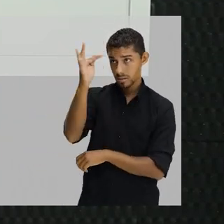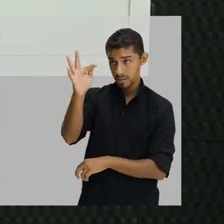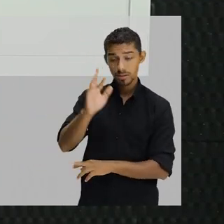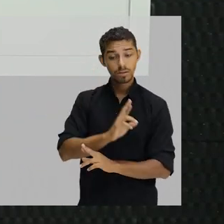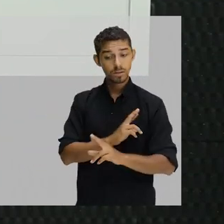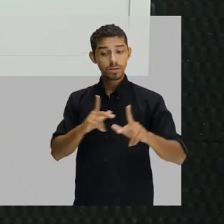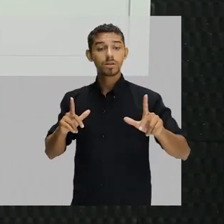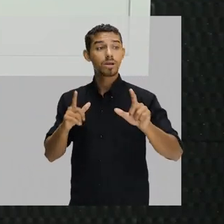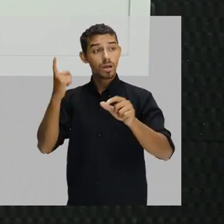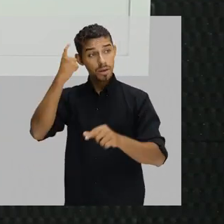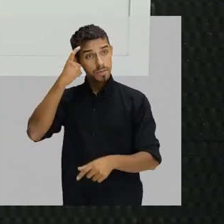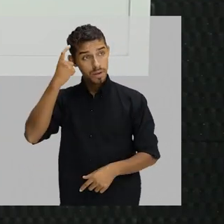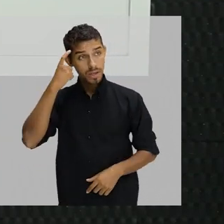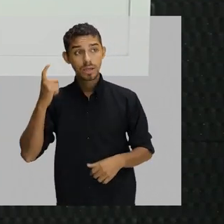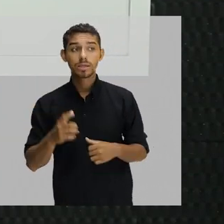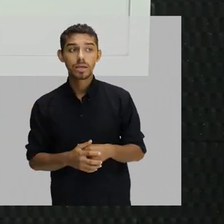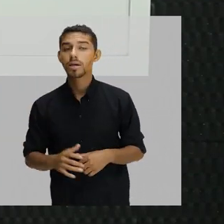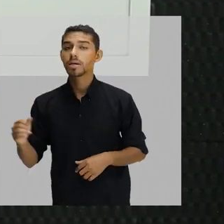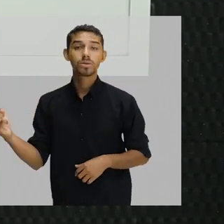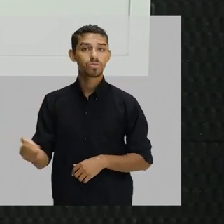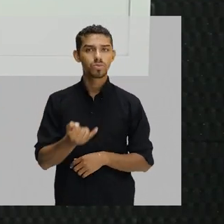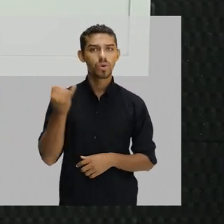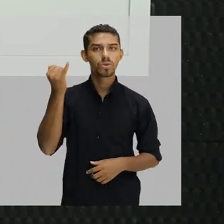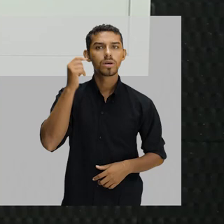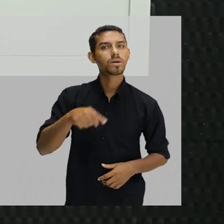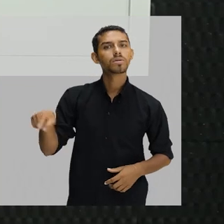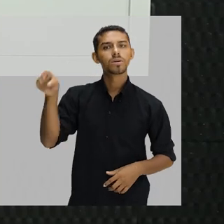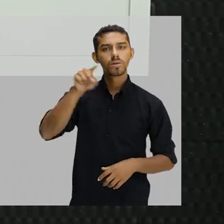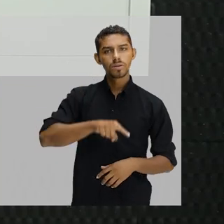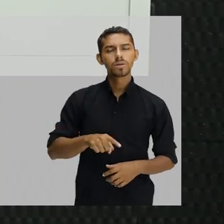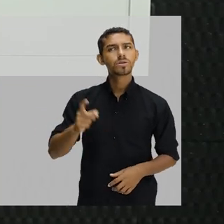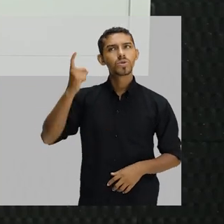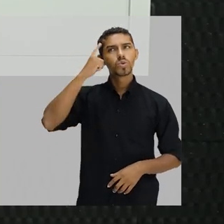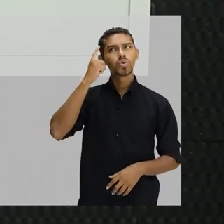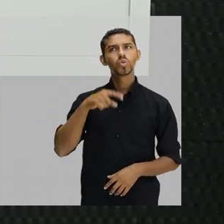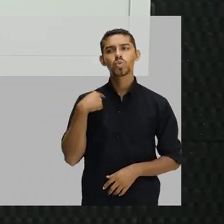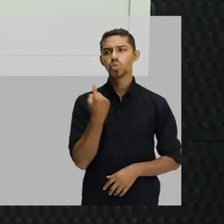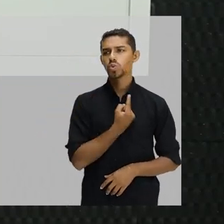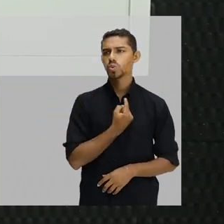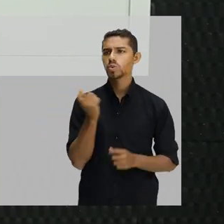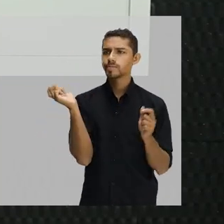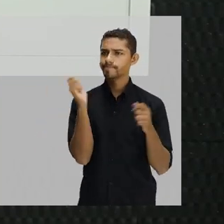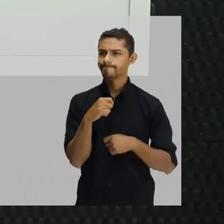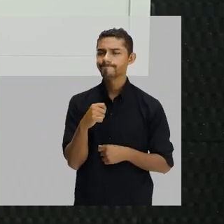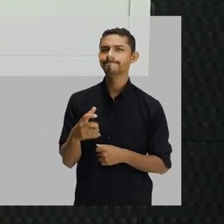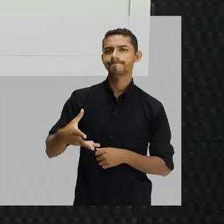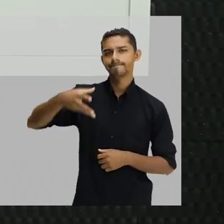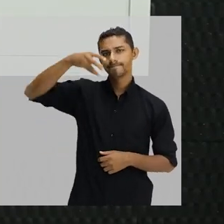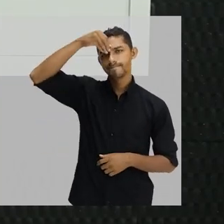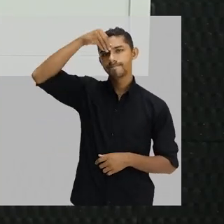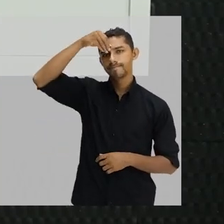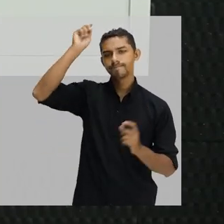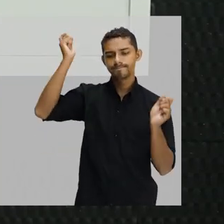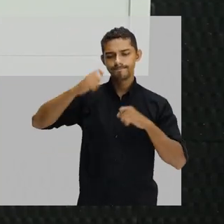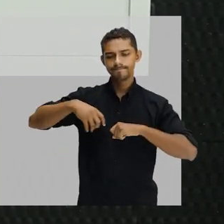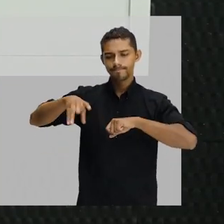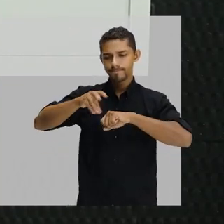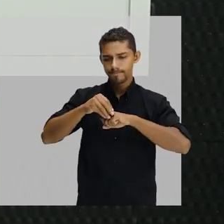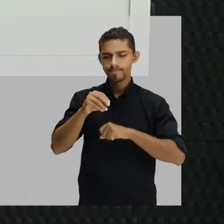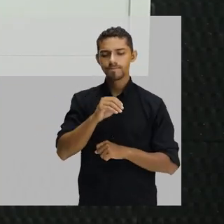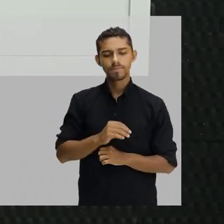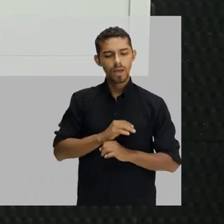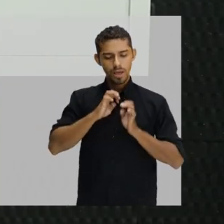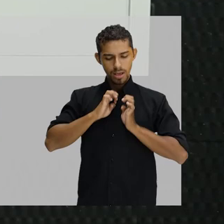fonte. Fundamental isso aqui para vocês, para que nós possamos construir um conhecimento mais apurado sobre esta área